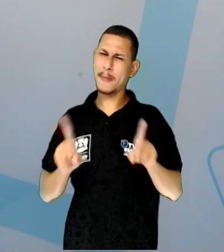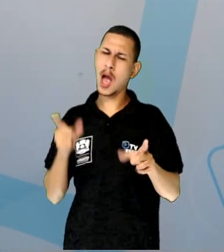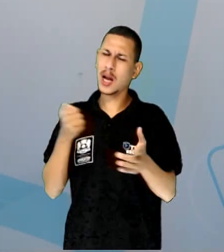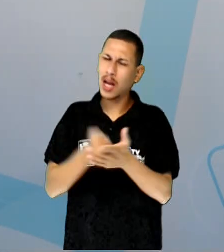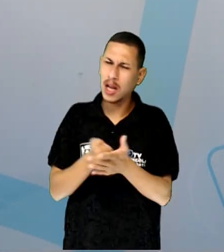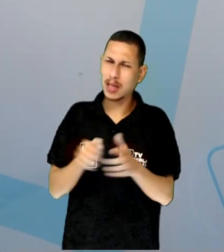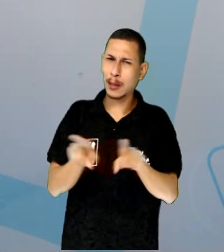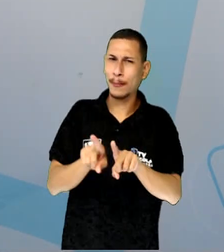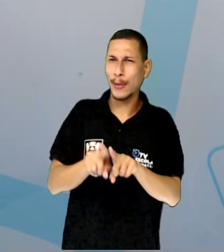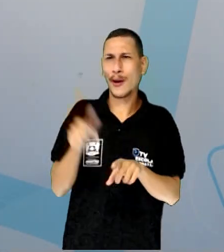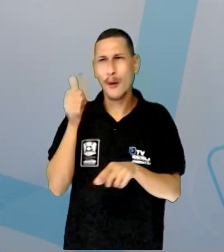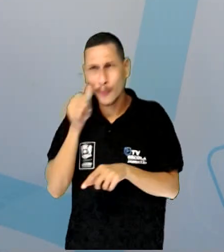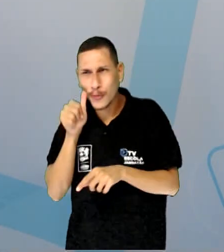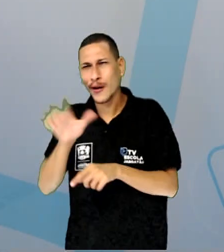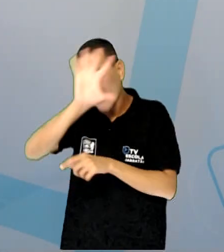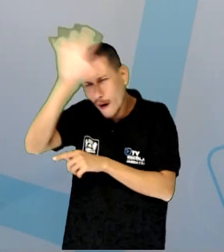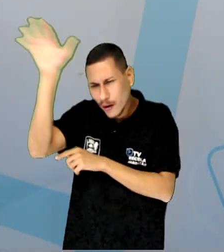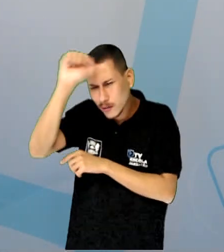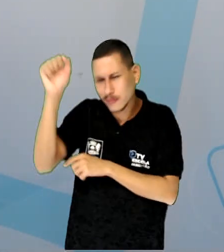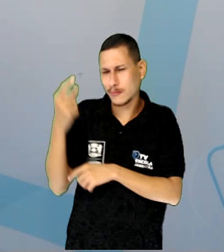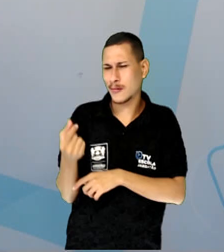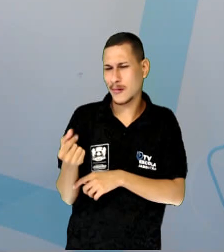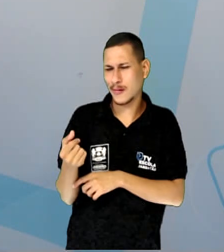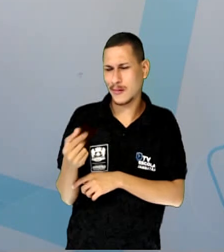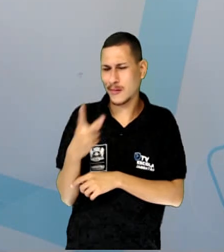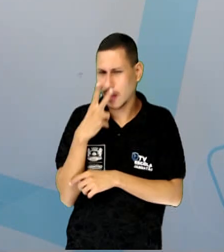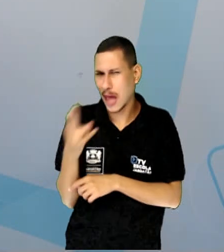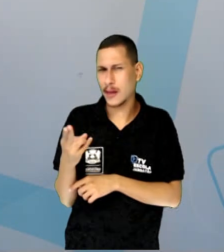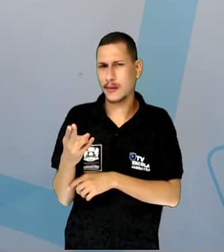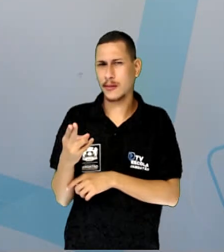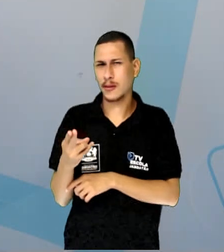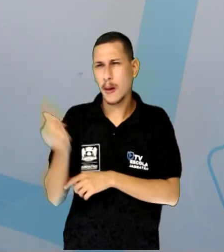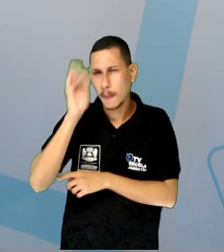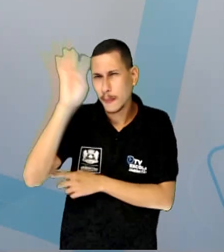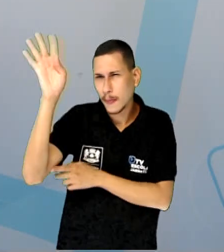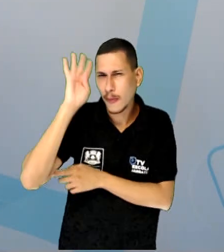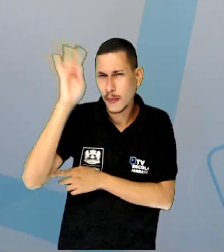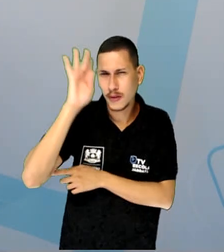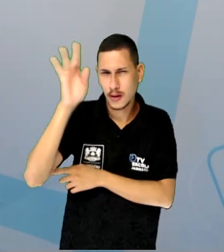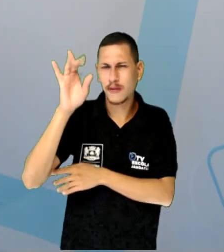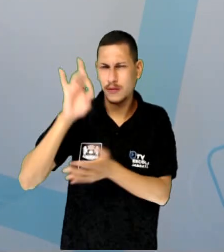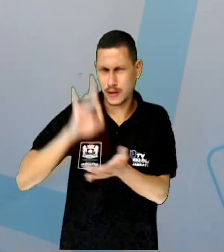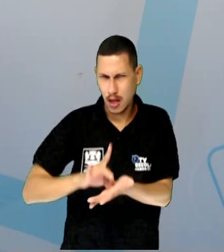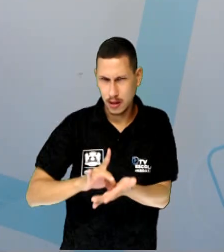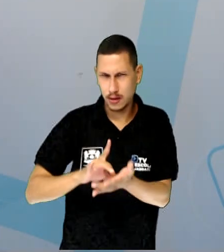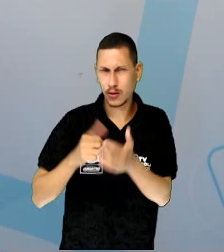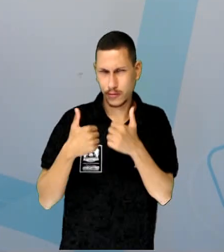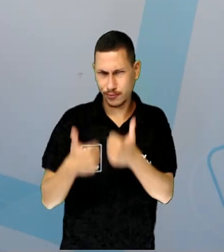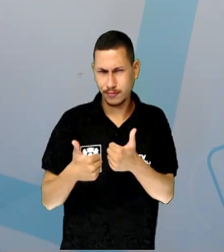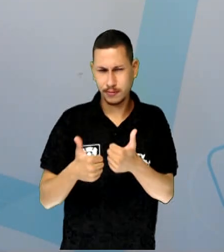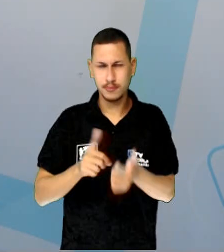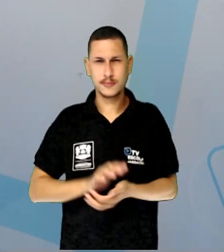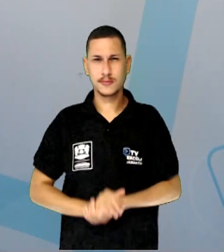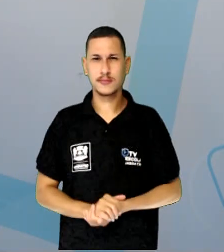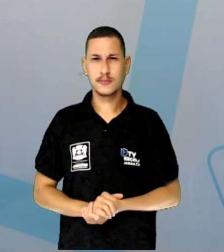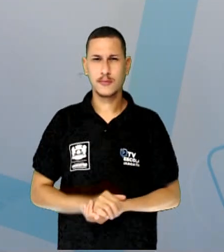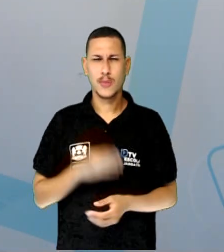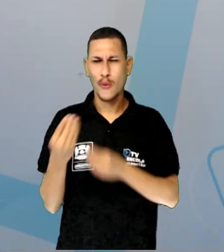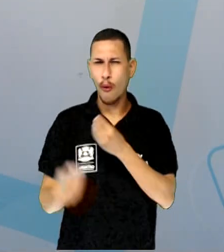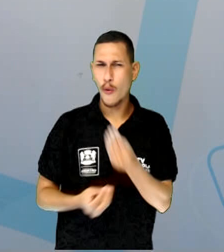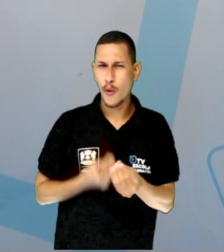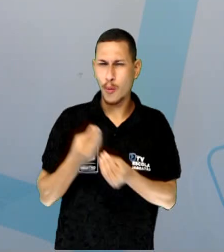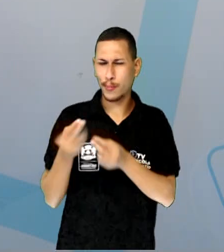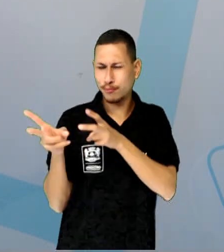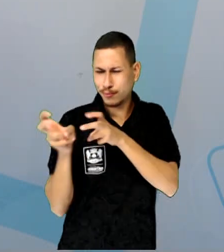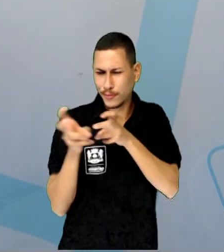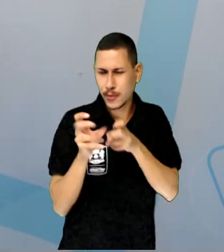vai ganhar na loteria? Então, percebam, são questões imaginárias, realmente, questões hipotéticas, como a gente pode ver